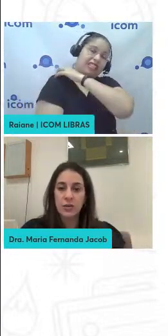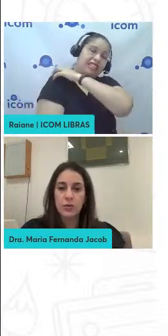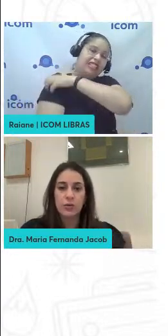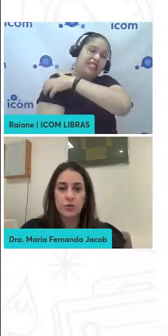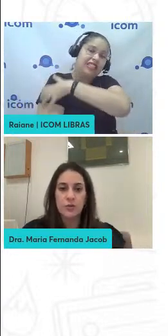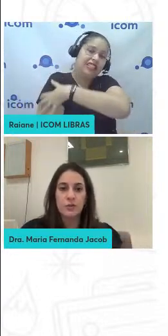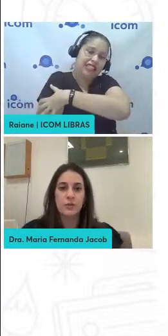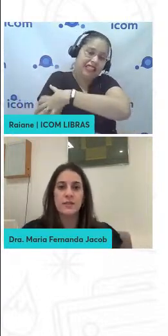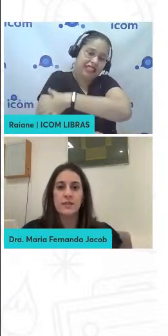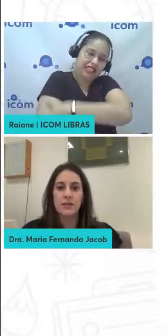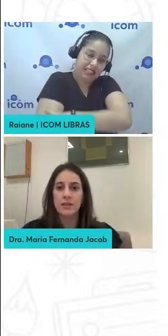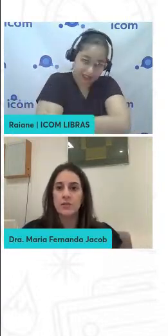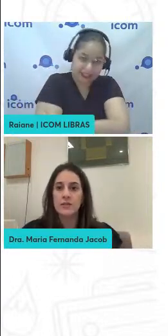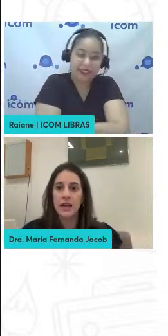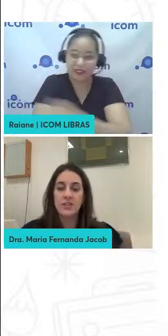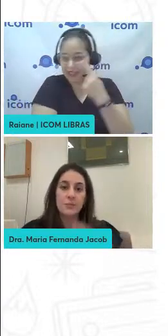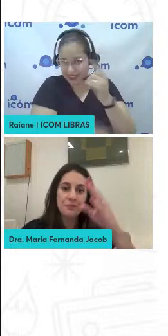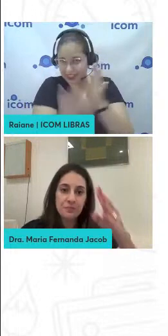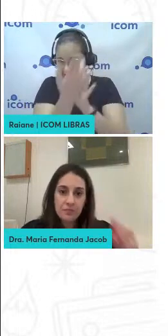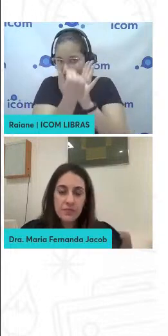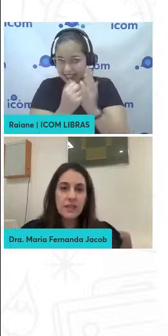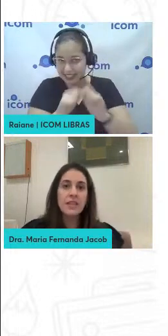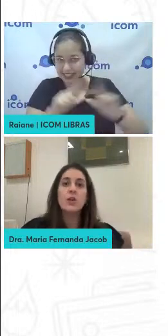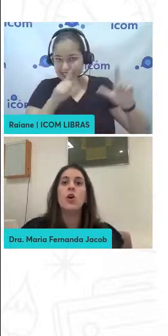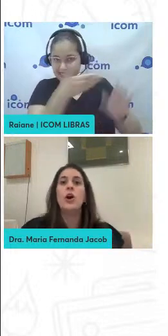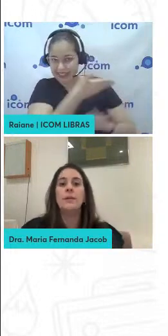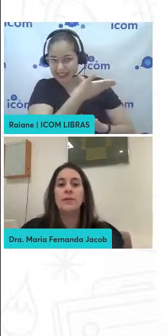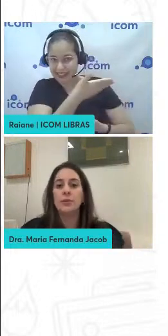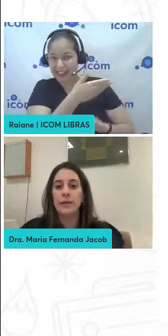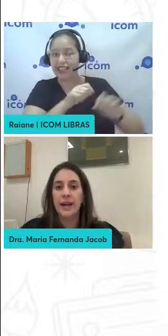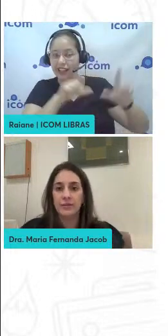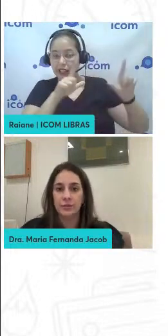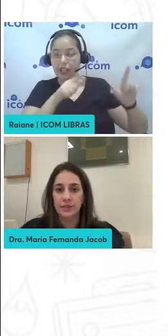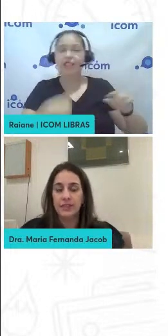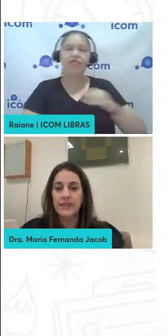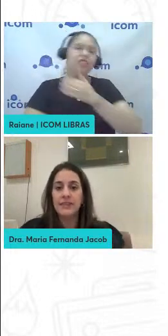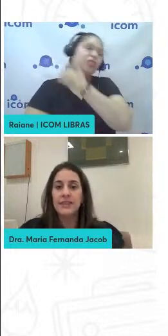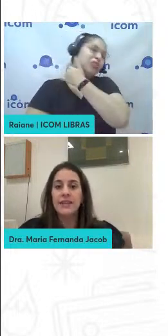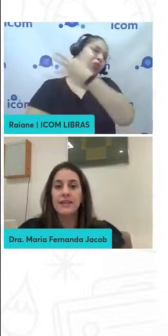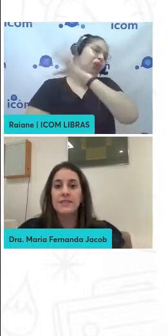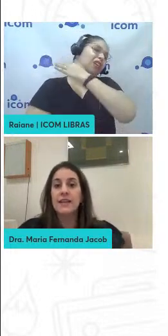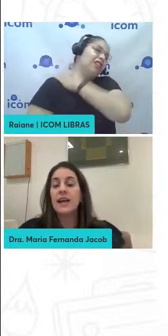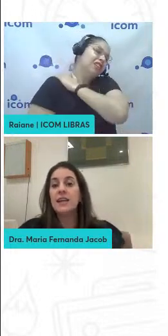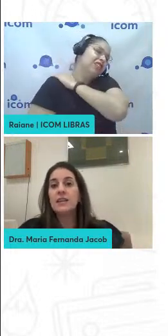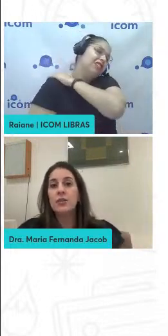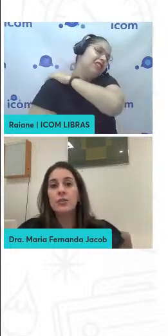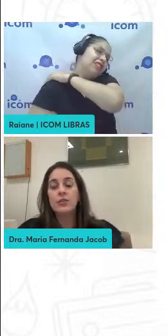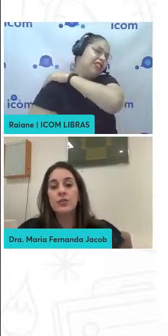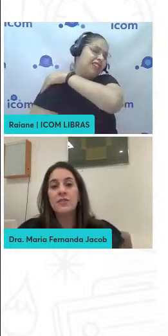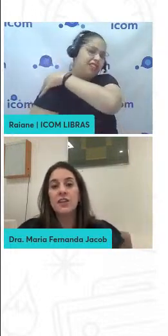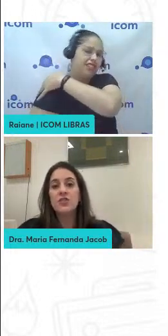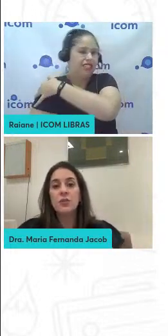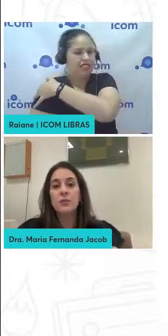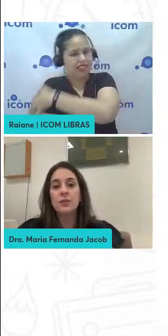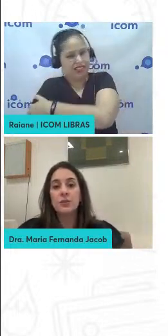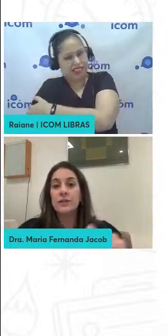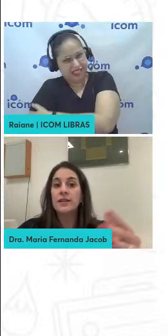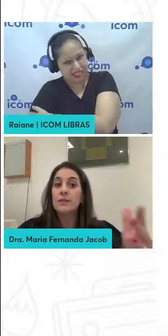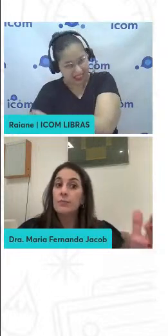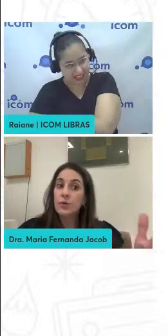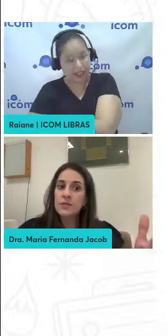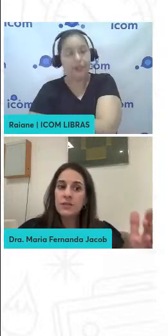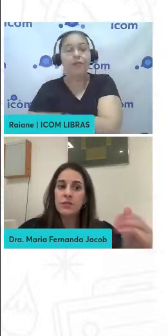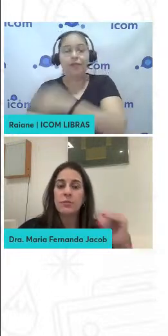seja, aqui eu trouxe no desenho aqui do slide, que corre pelo braço, né? Será que então eu estou de frente a uma